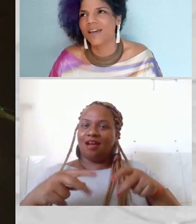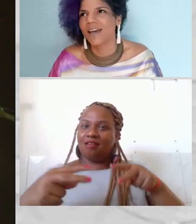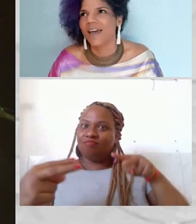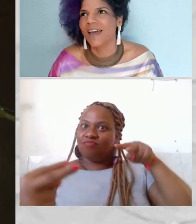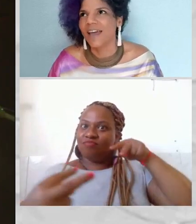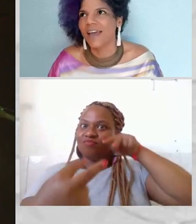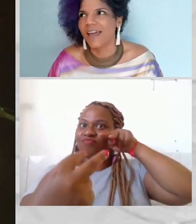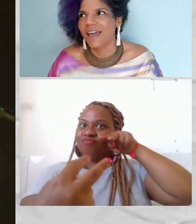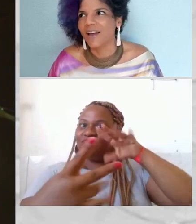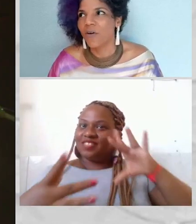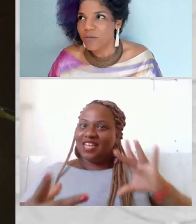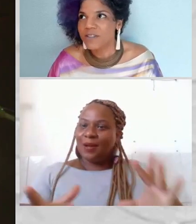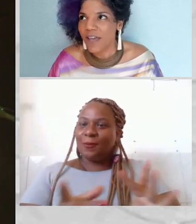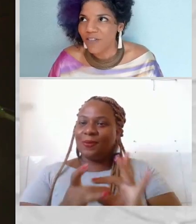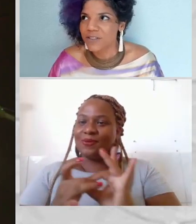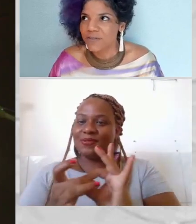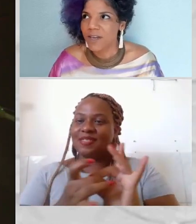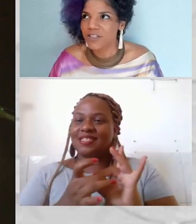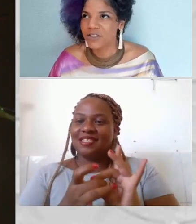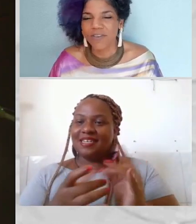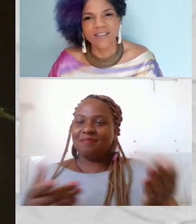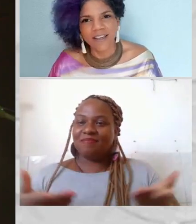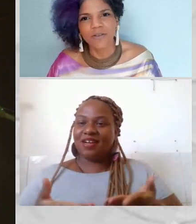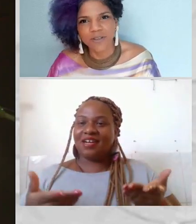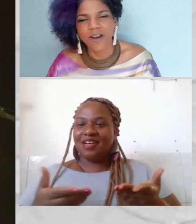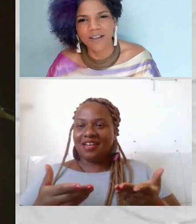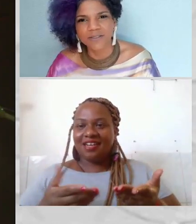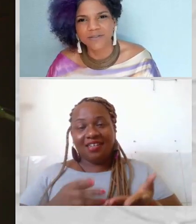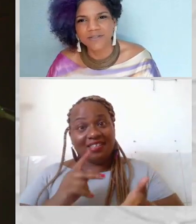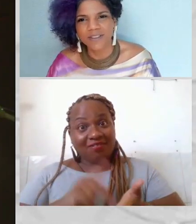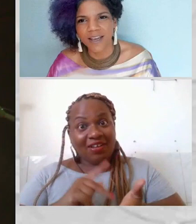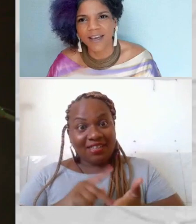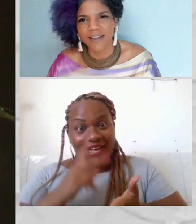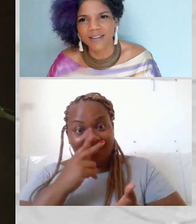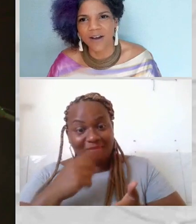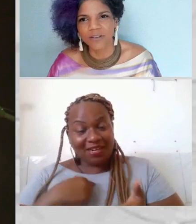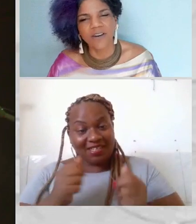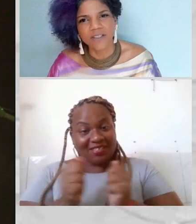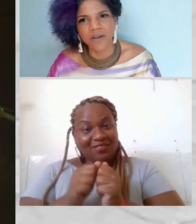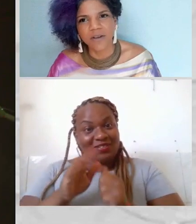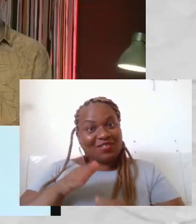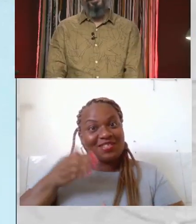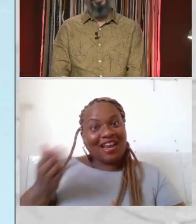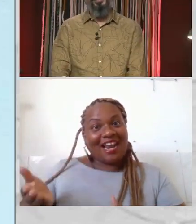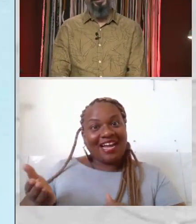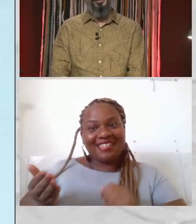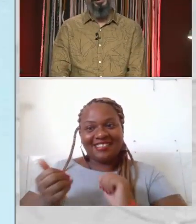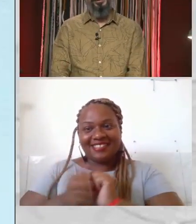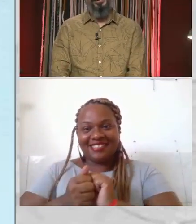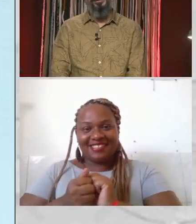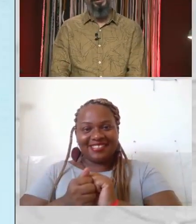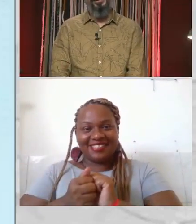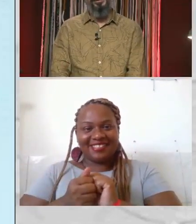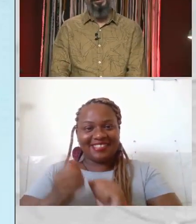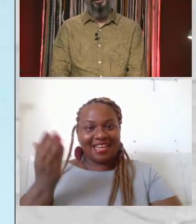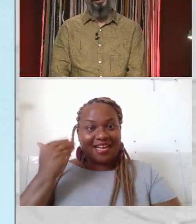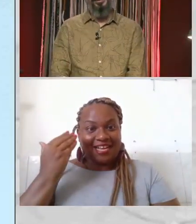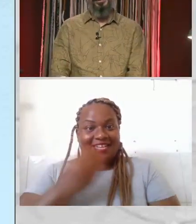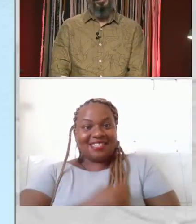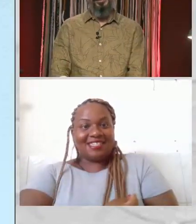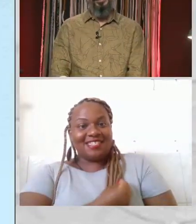momento, como se efetivamente estivesse aí ao seu lado, né? Da outra vez que eu participei foi muito